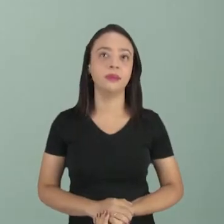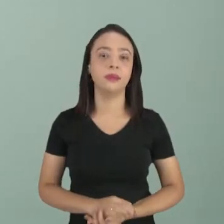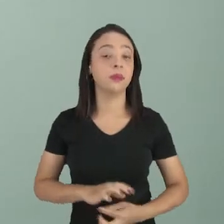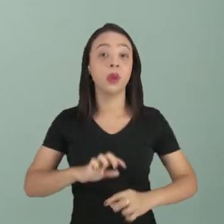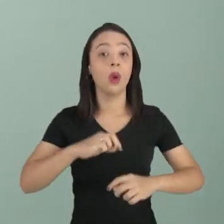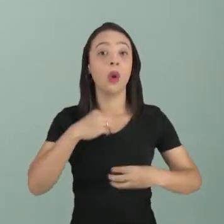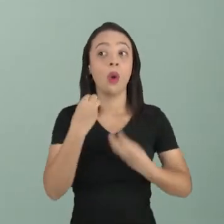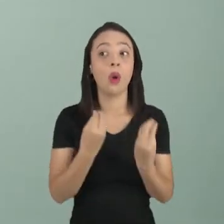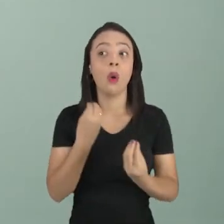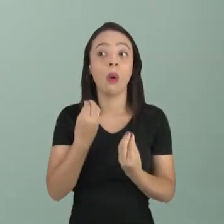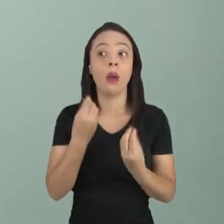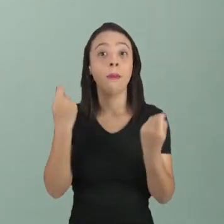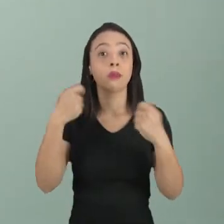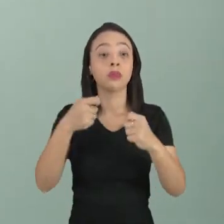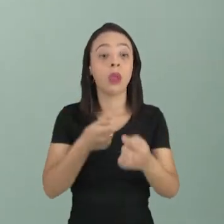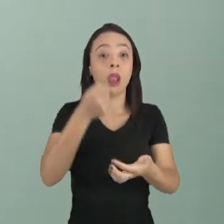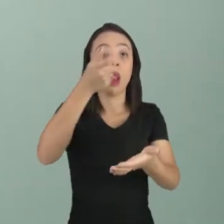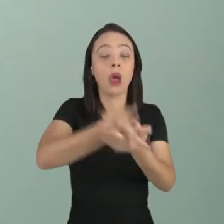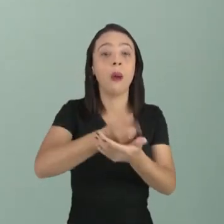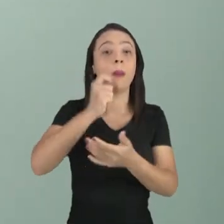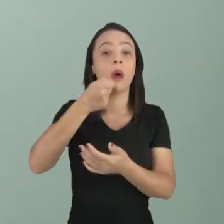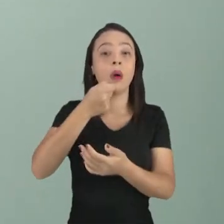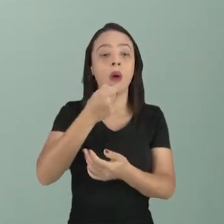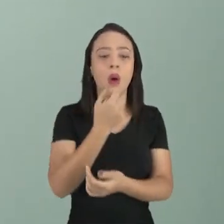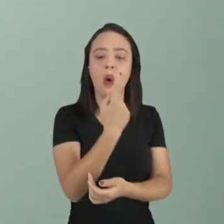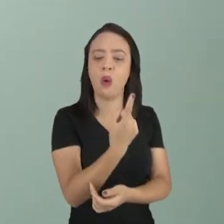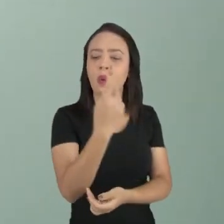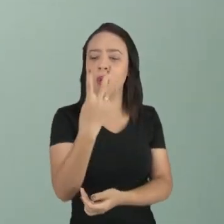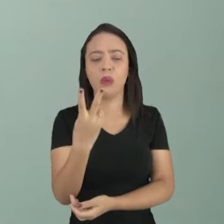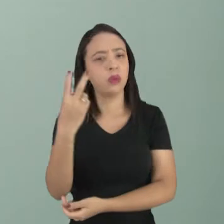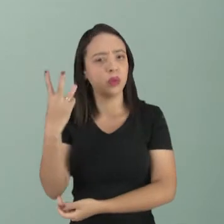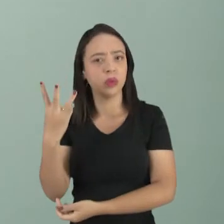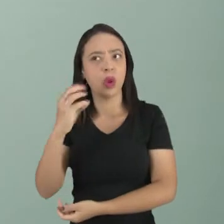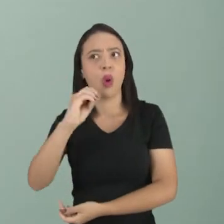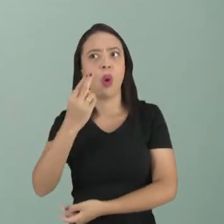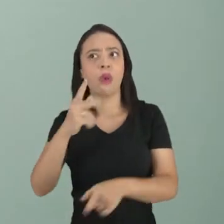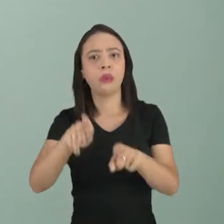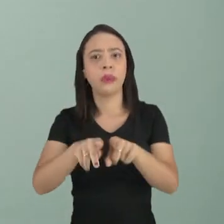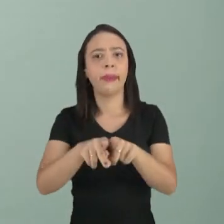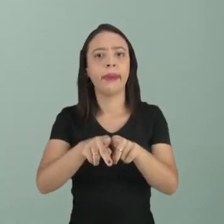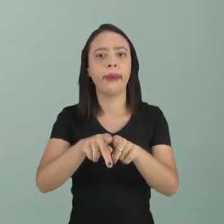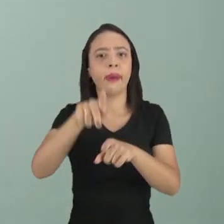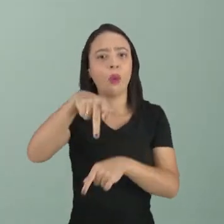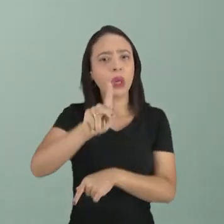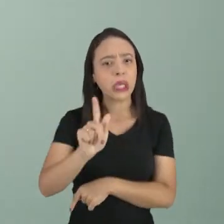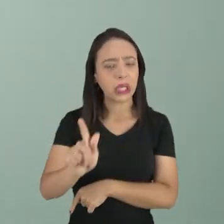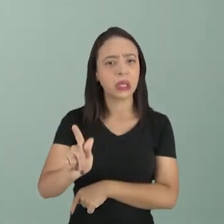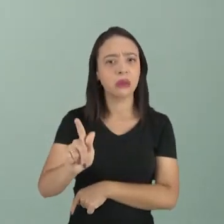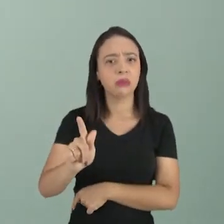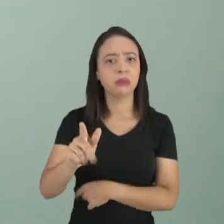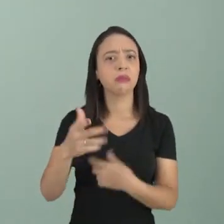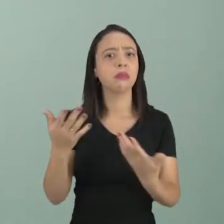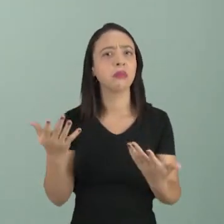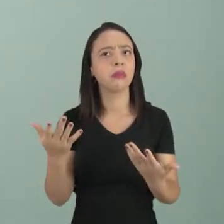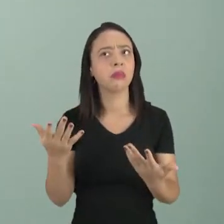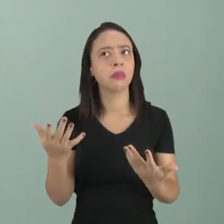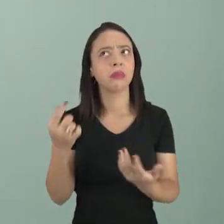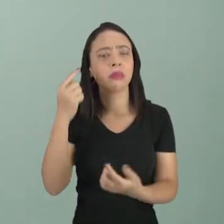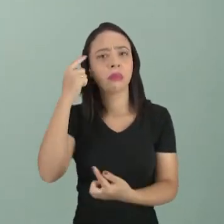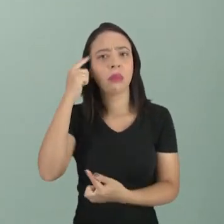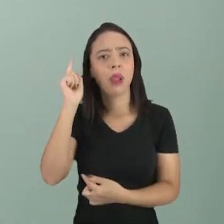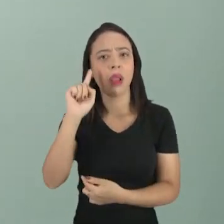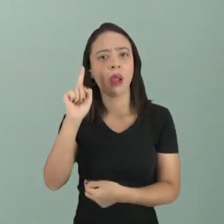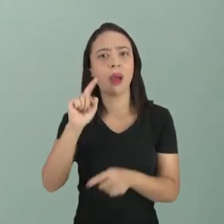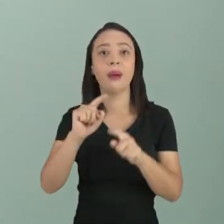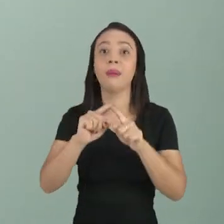compra pão na padaria? A gente pede pela unidade? A gente pede pelo quilo? São coisas que a gente não para pensar,